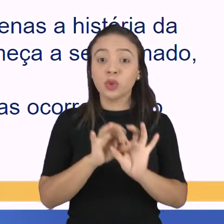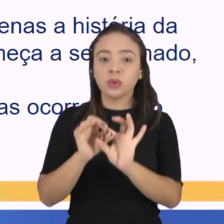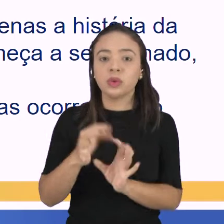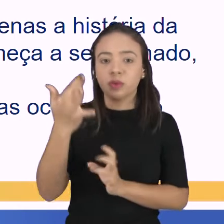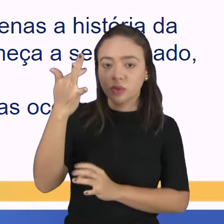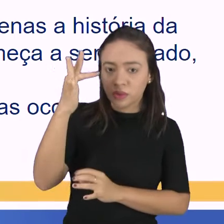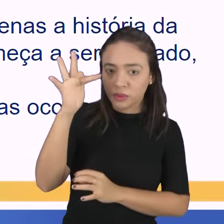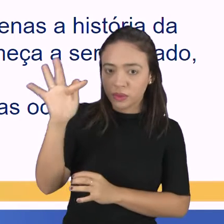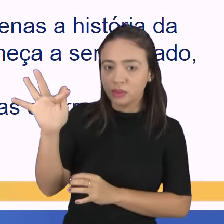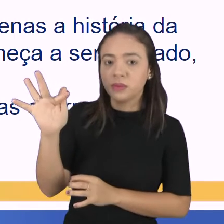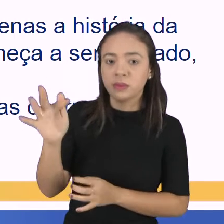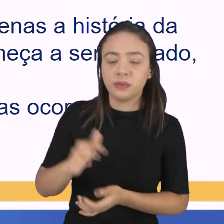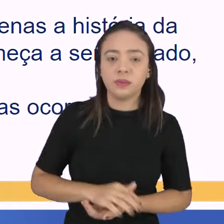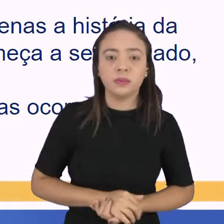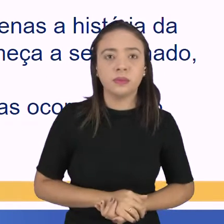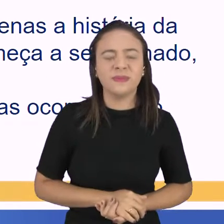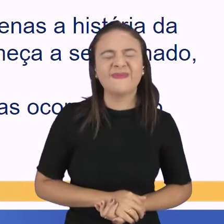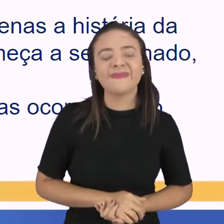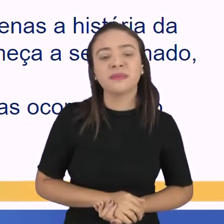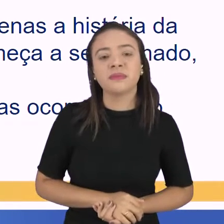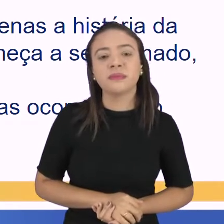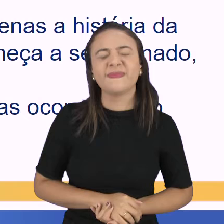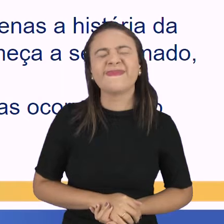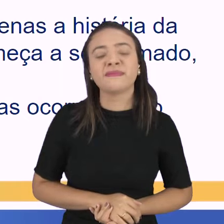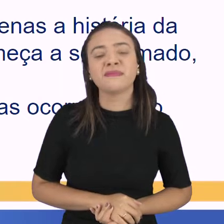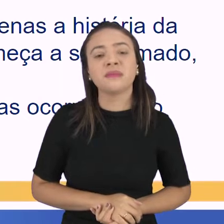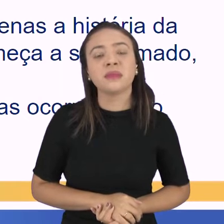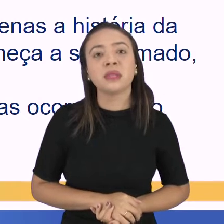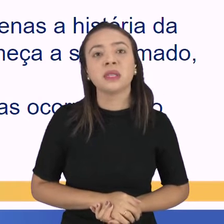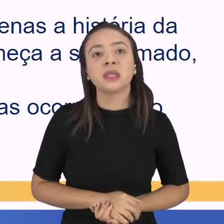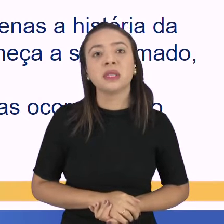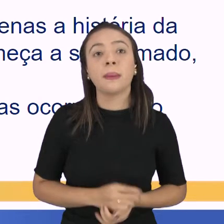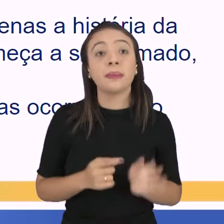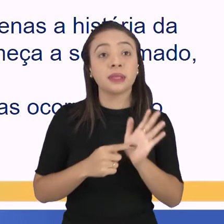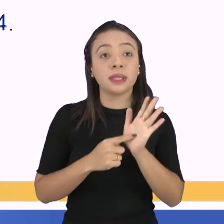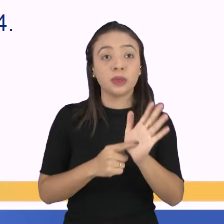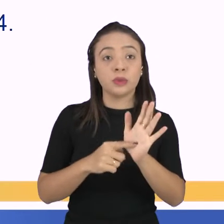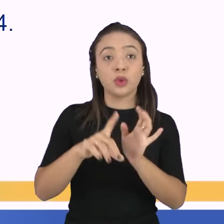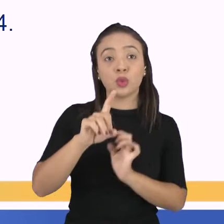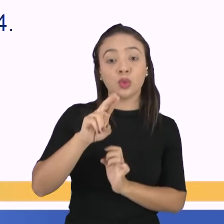francês a esse processo. Trago aí pelo Duque William, que era duque francês.